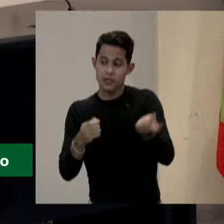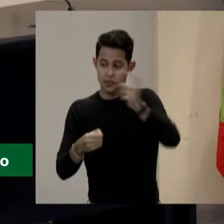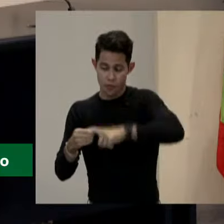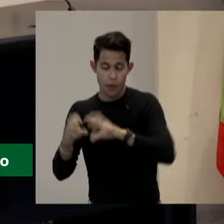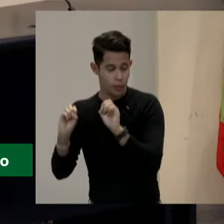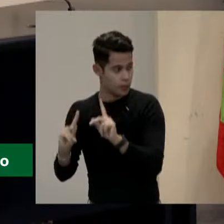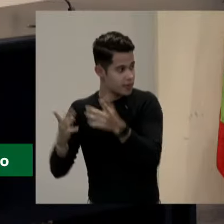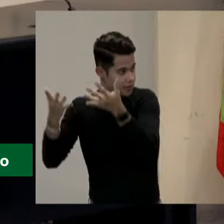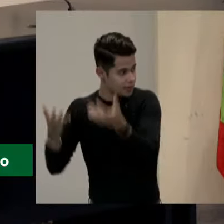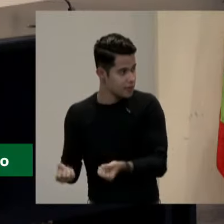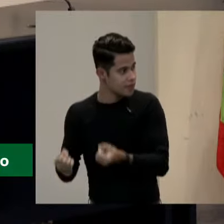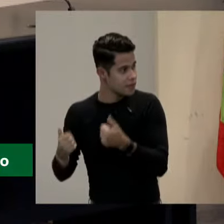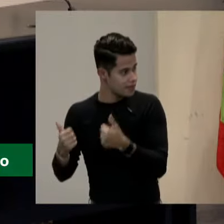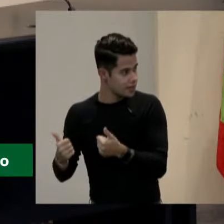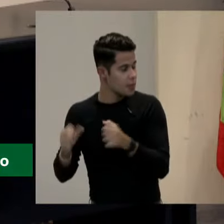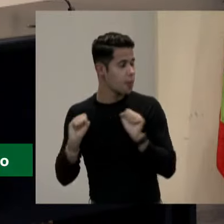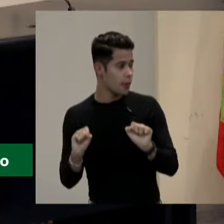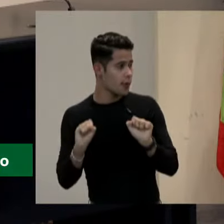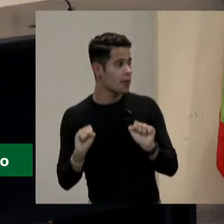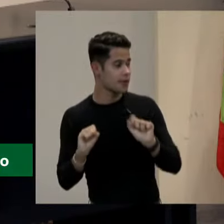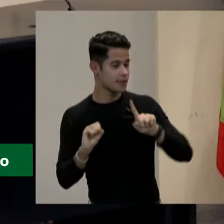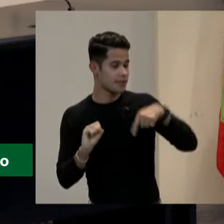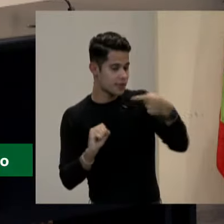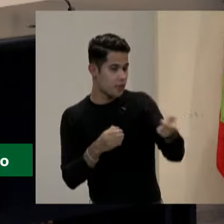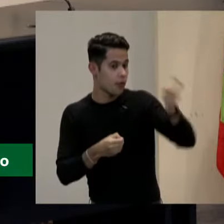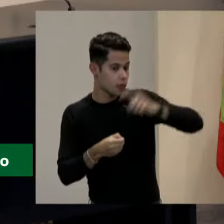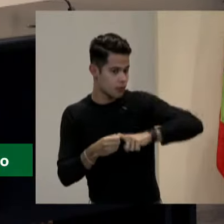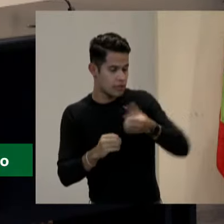claro que pode. E nós fomos voltando.